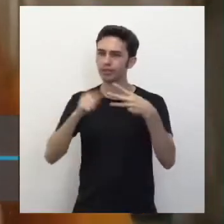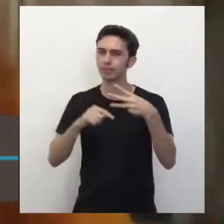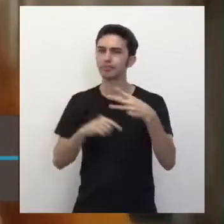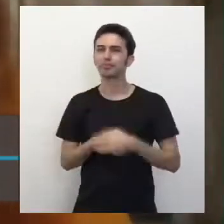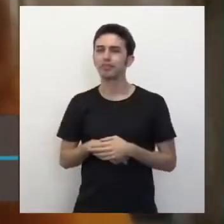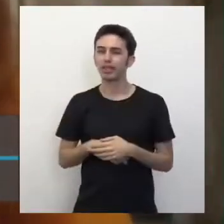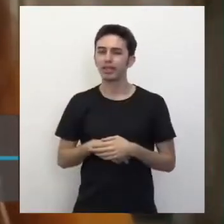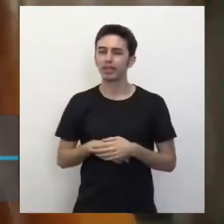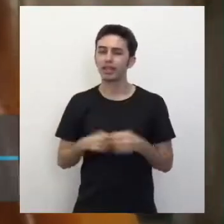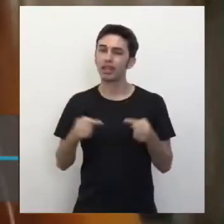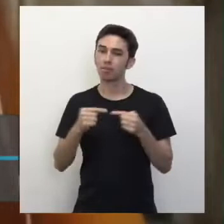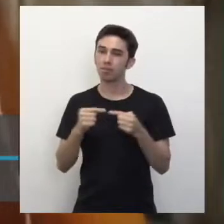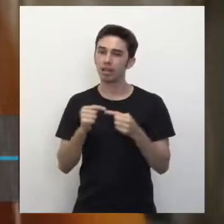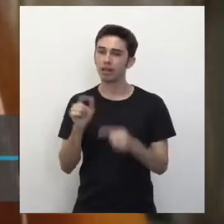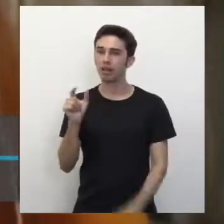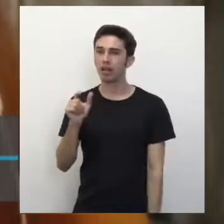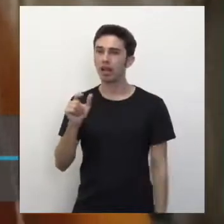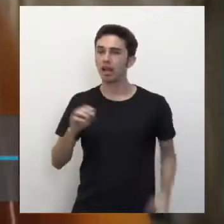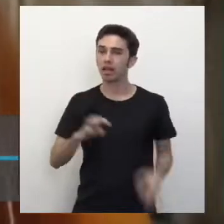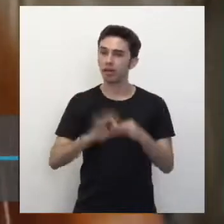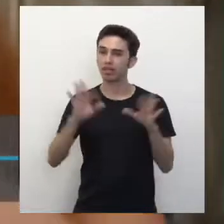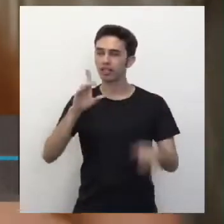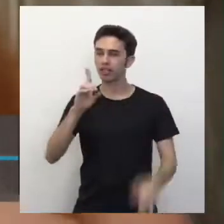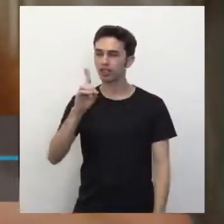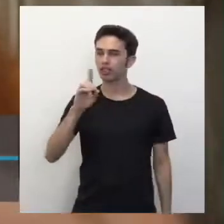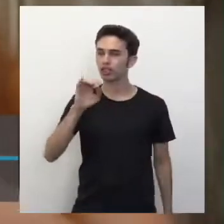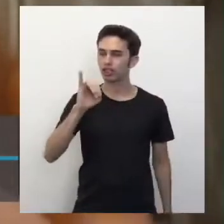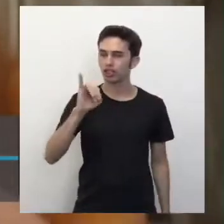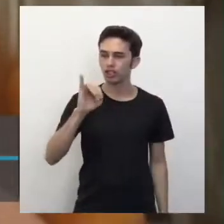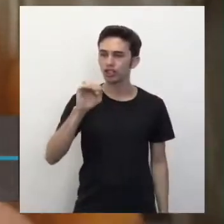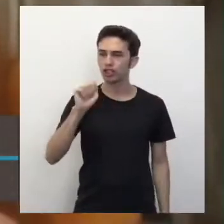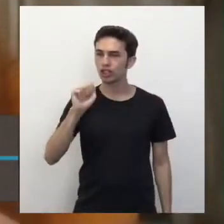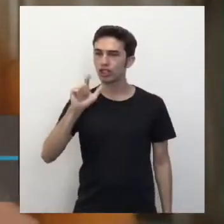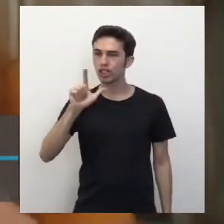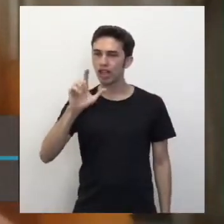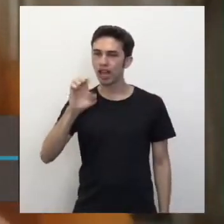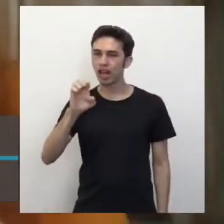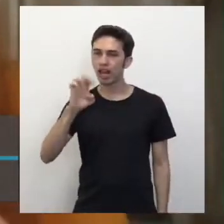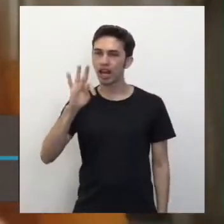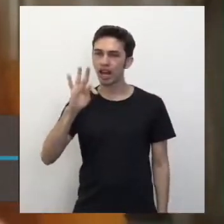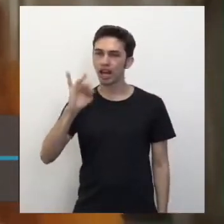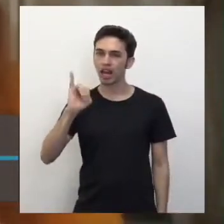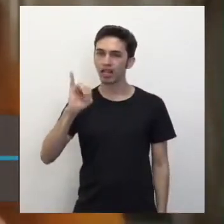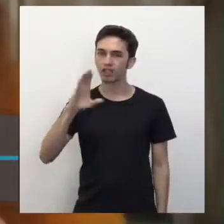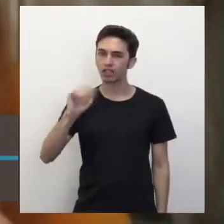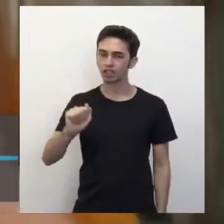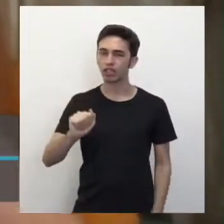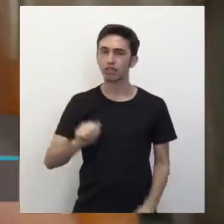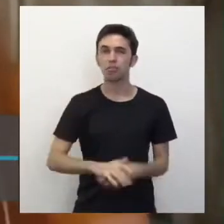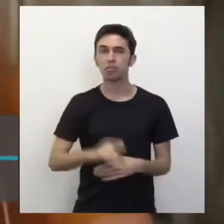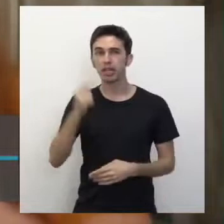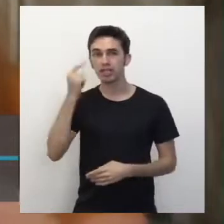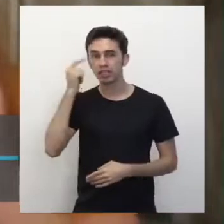liberdade dialética, que é então pensar a liberdade enquanto